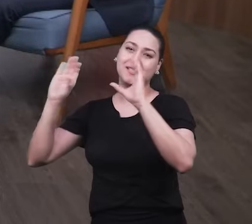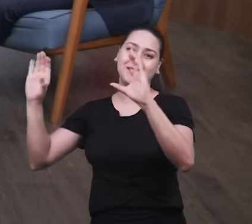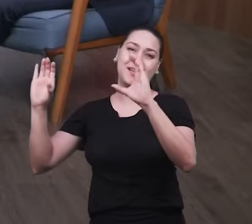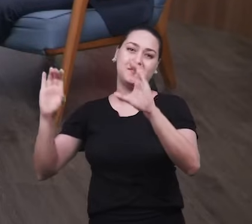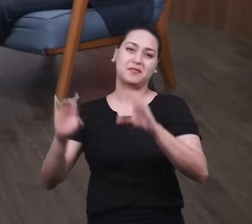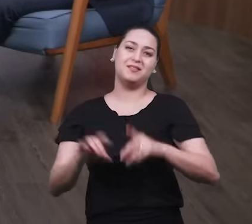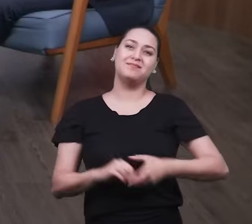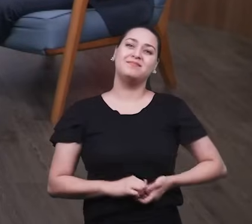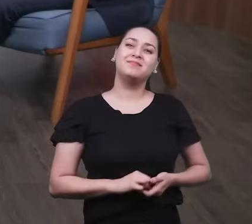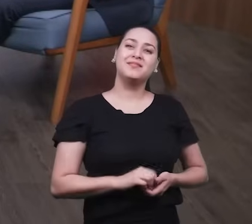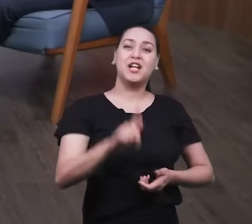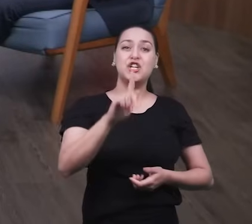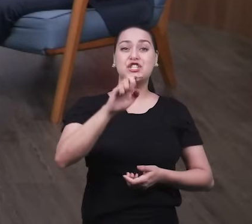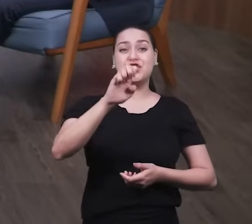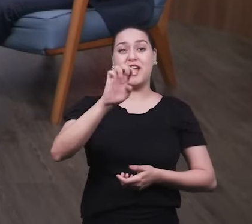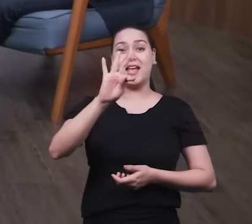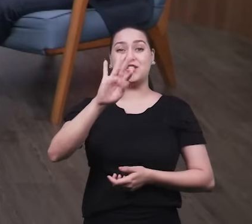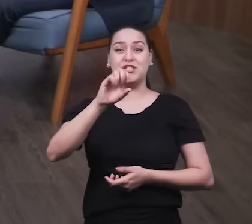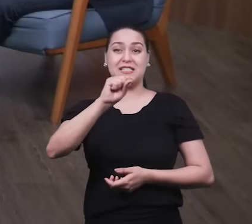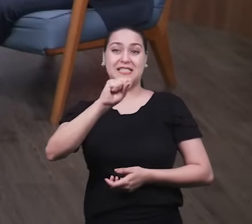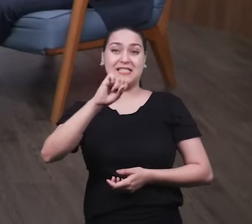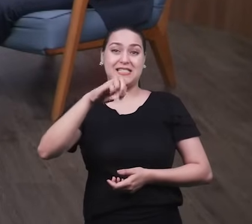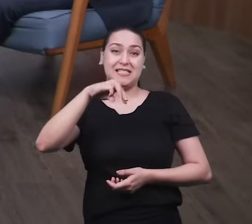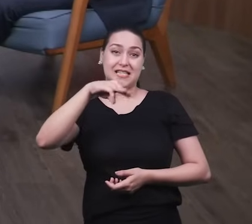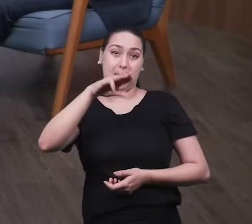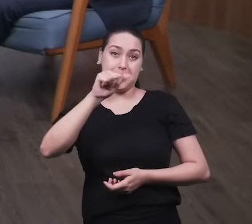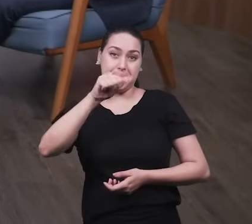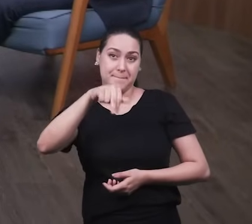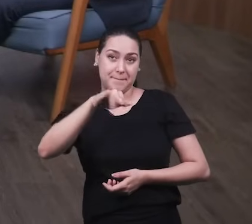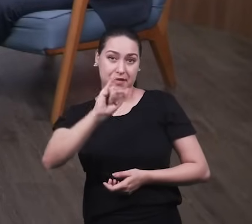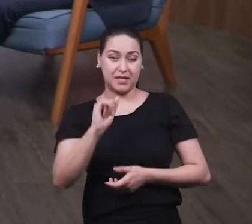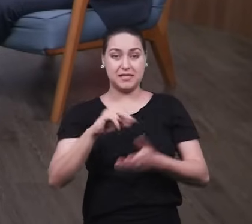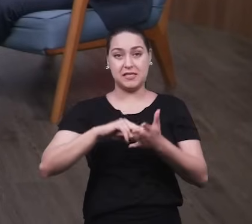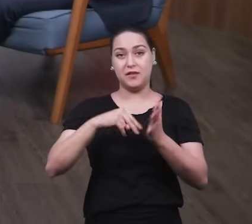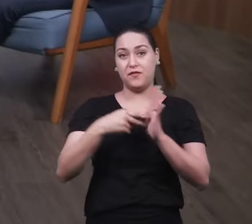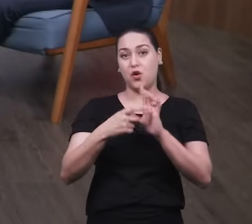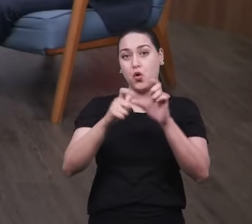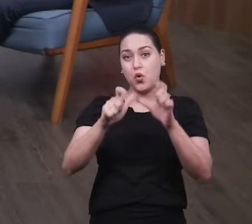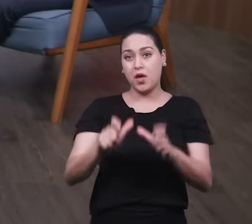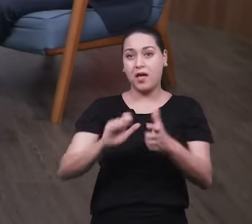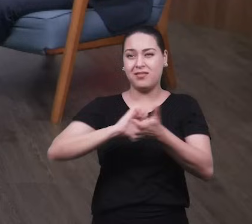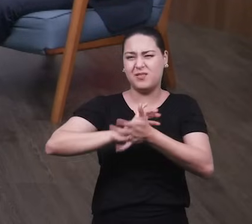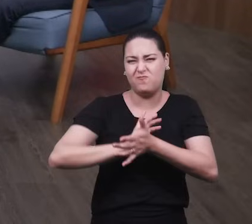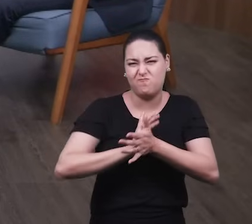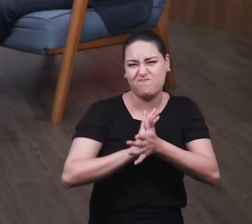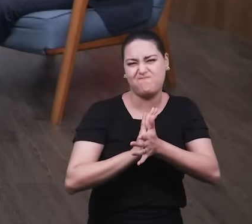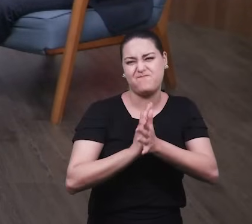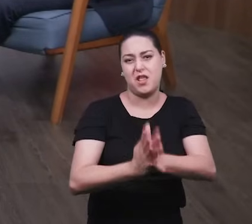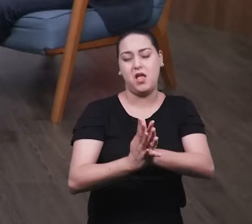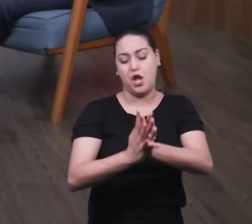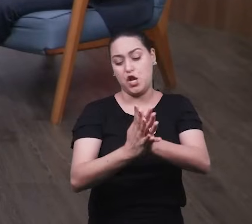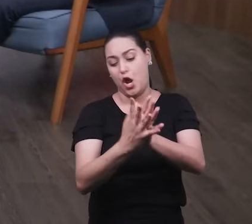o Getsêmani, que significa o lugar da que prensa. Era o lugar da prensa para que o óleo fosse